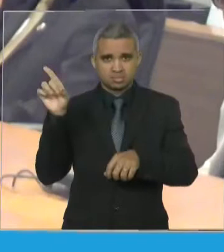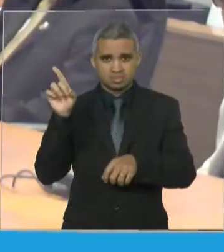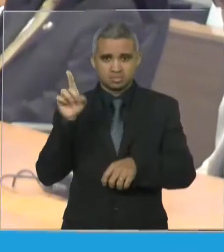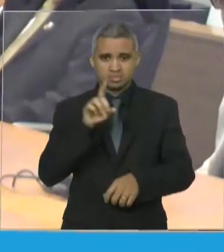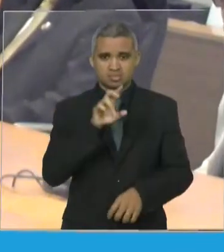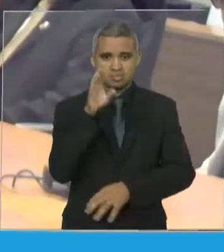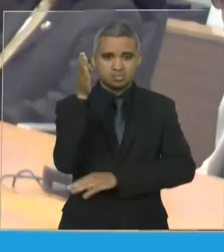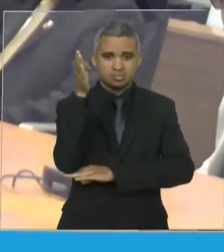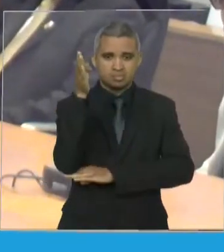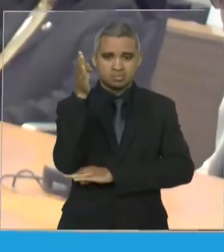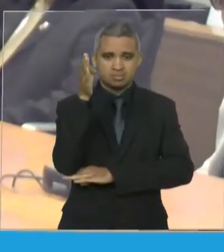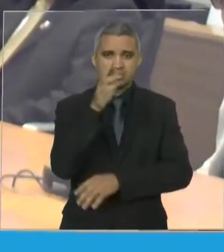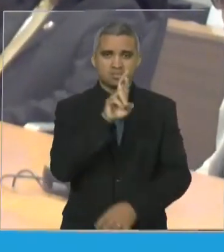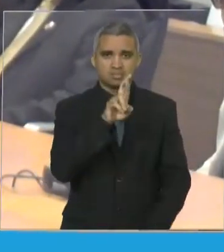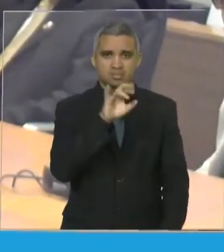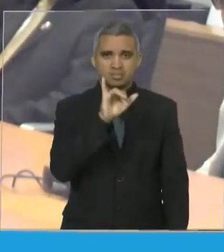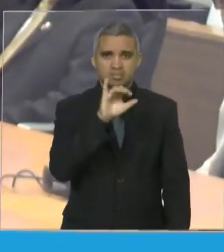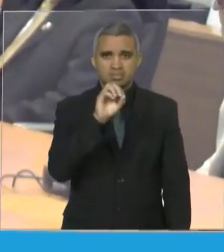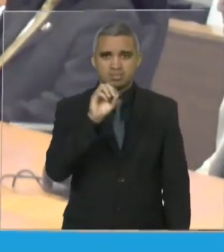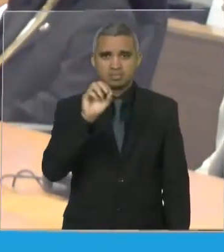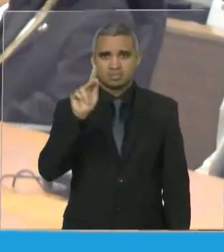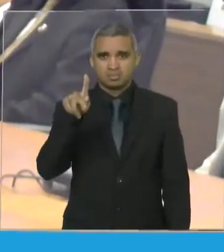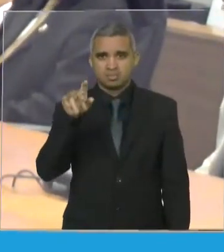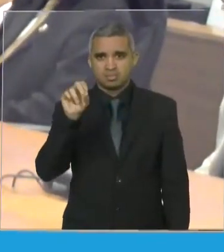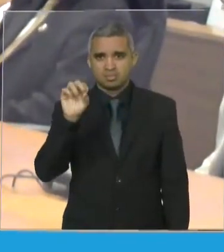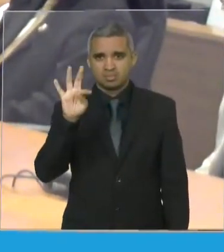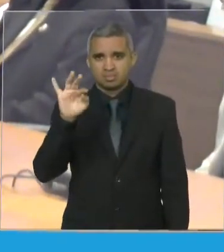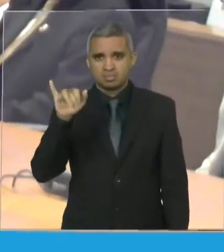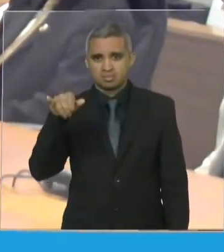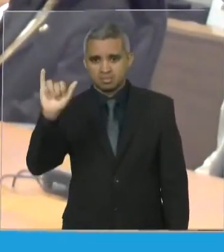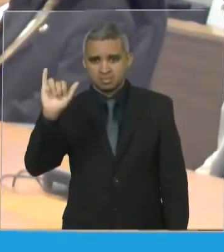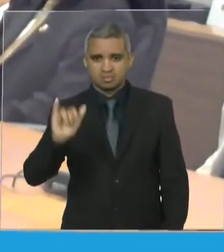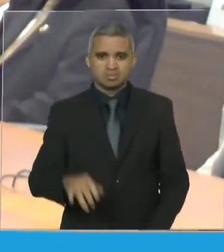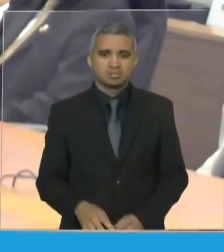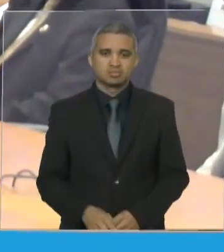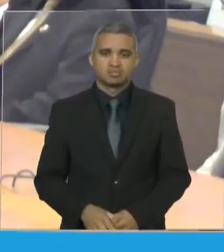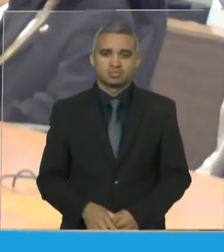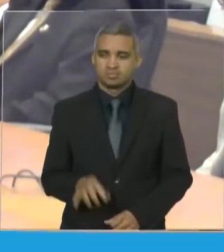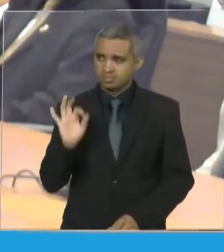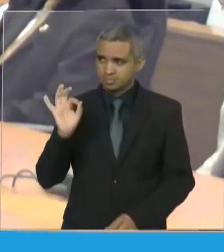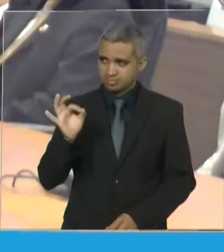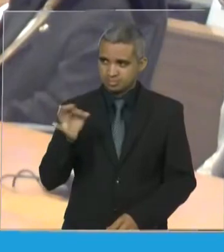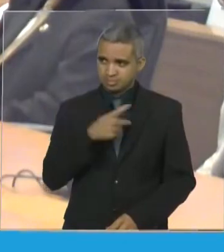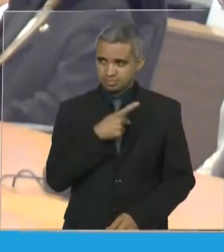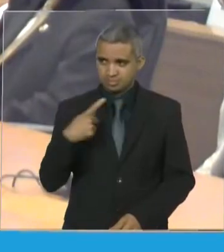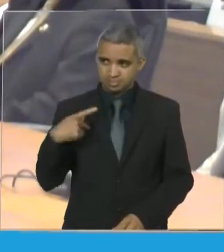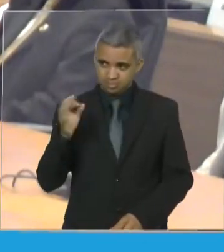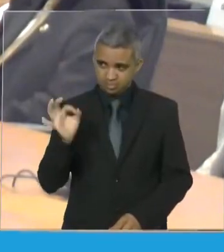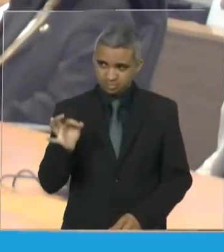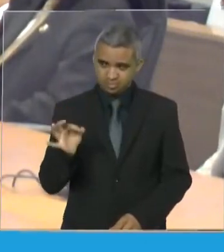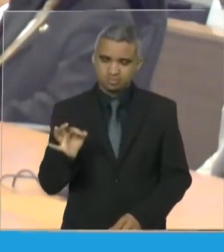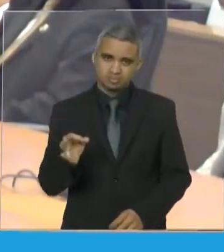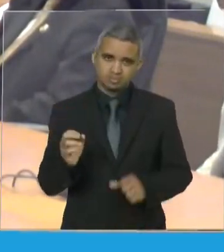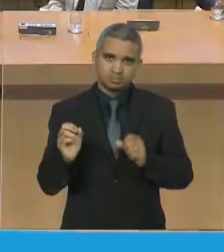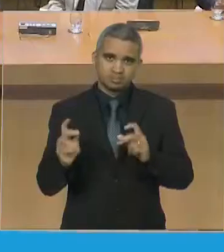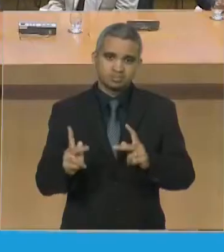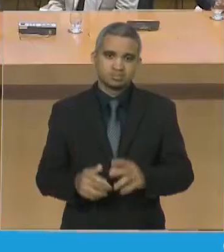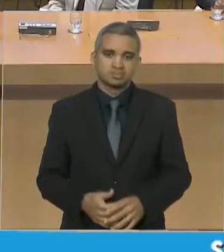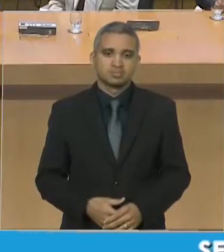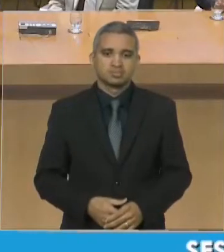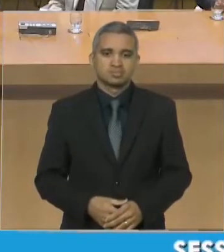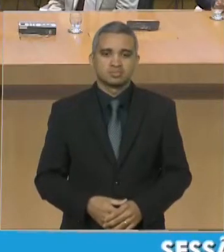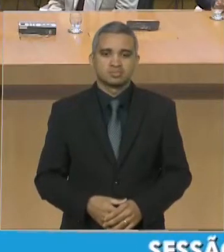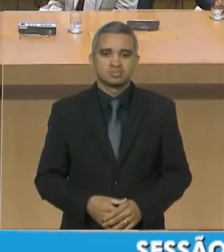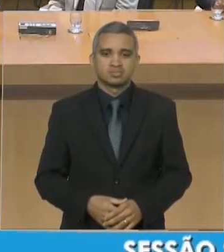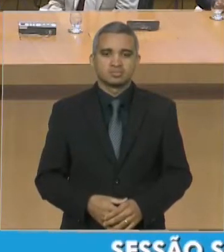pastor? Fiz certinho? Beleza. Maravilha. Depois você me contrata, viu? Queridos, a nossa sessão foi